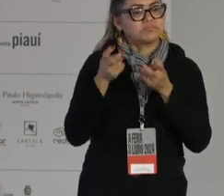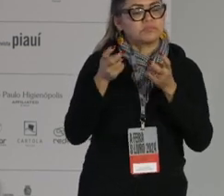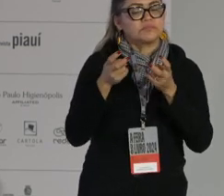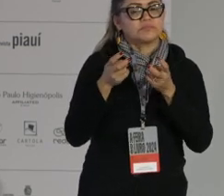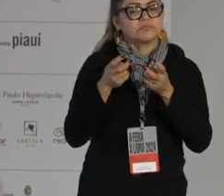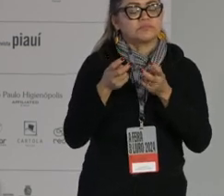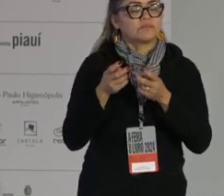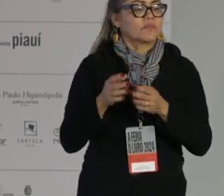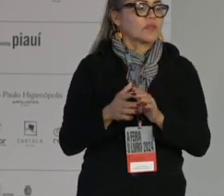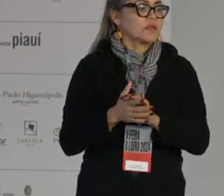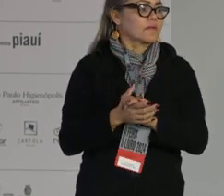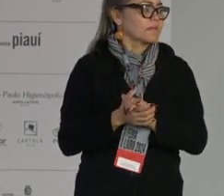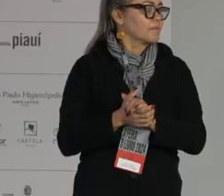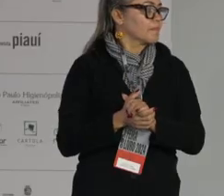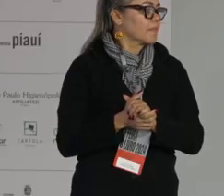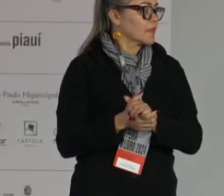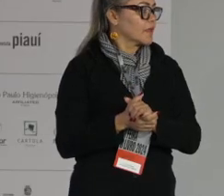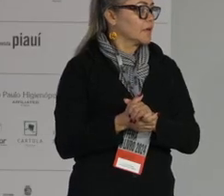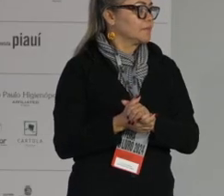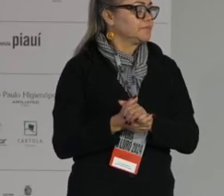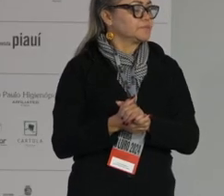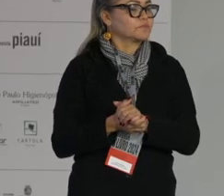sei.